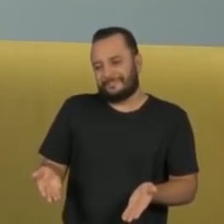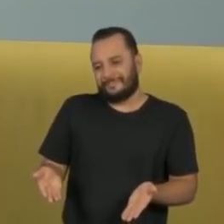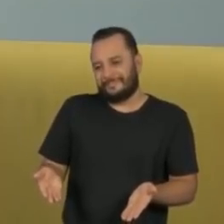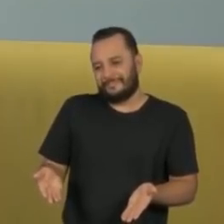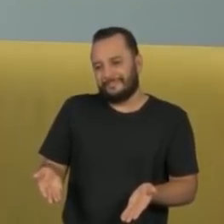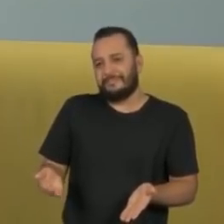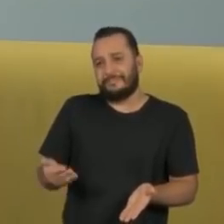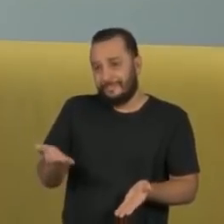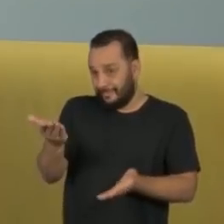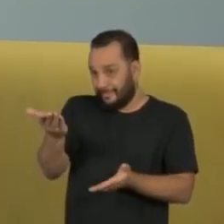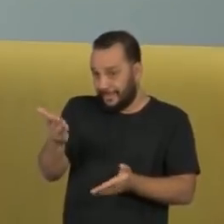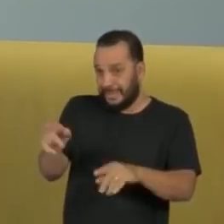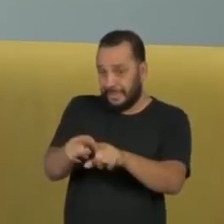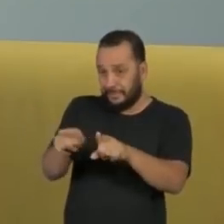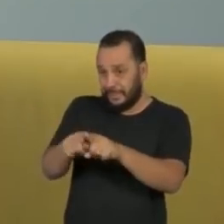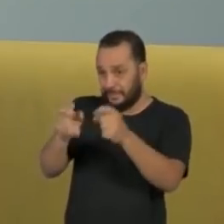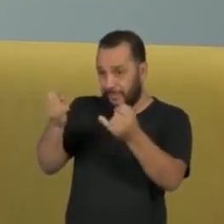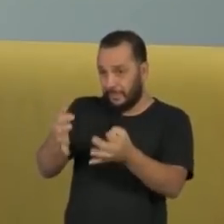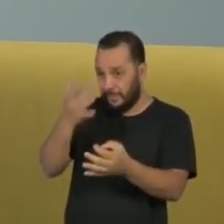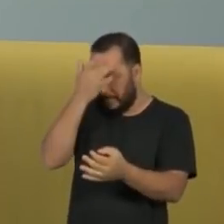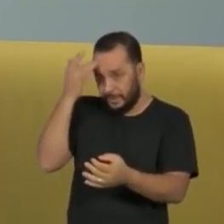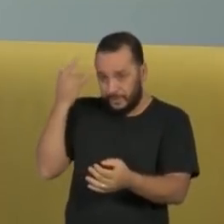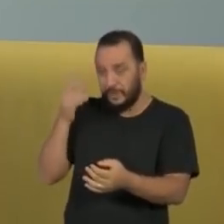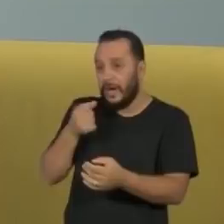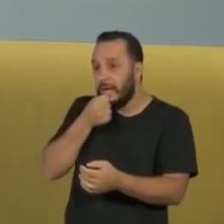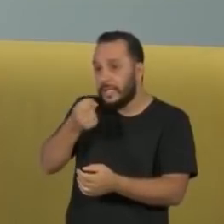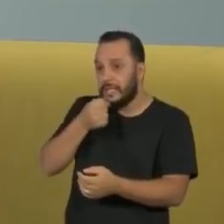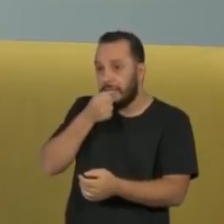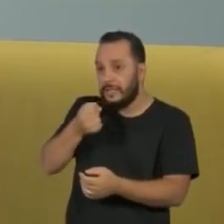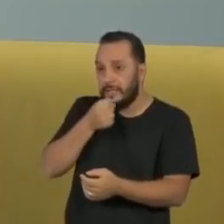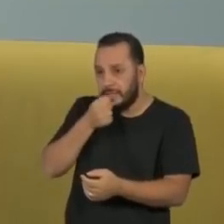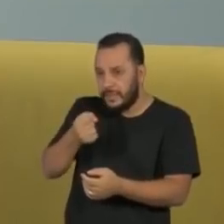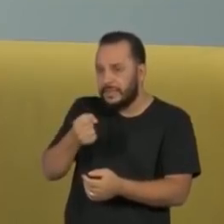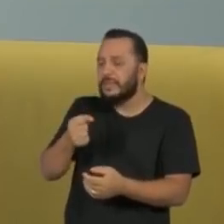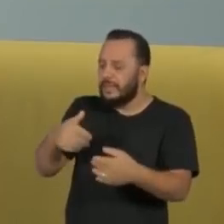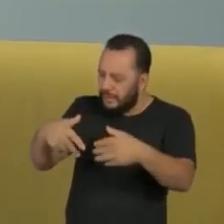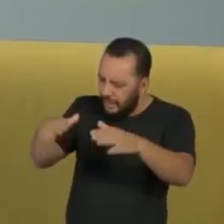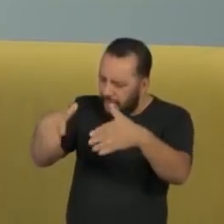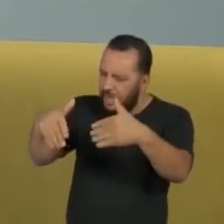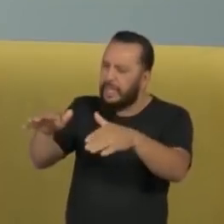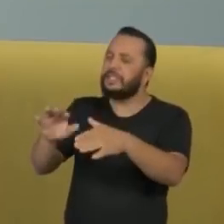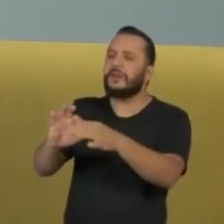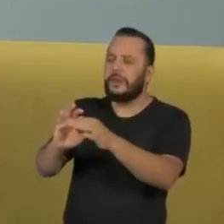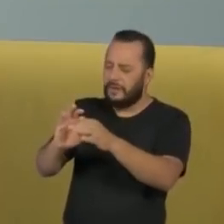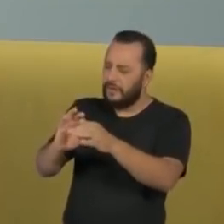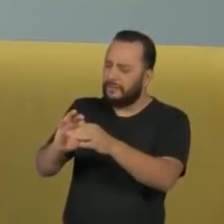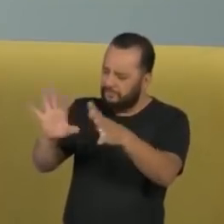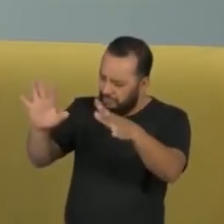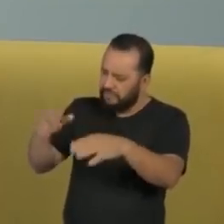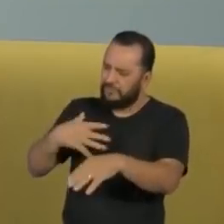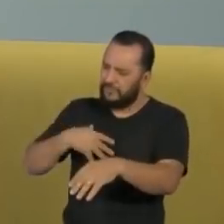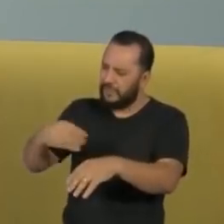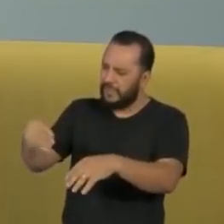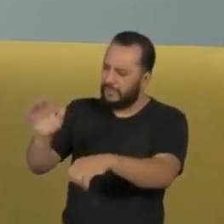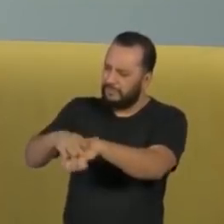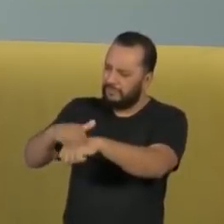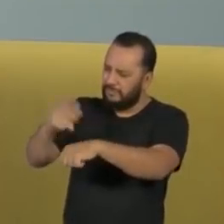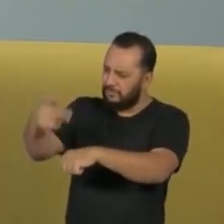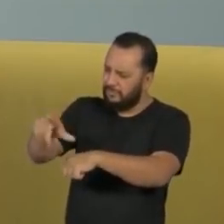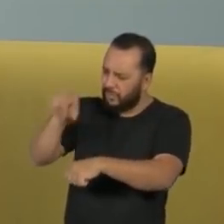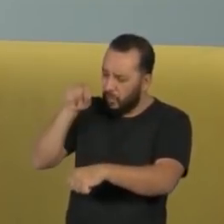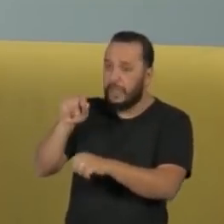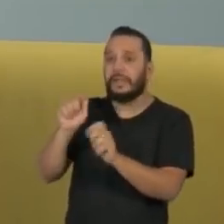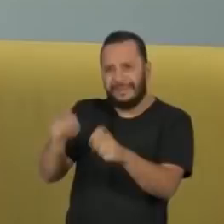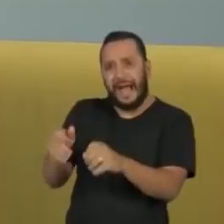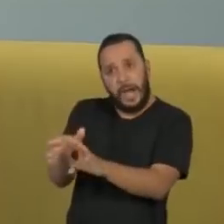como disse aí, né, a pessoa que vocês entrevistaram, deixar o filho, ajudar o filho a escolher, eu acho que sem dúvida nenhuma orientar,